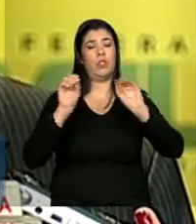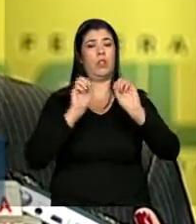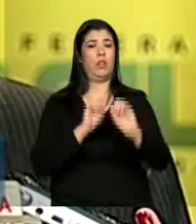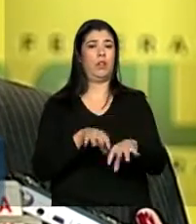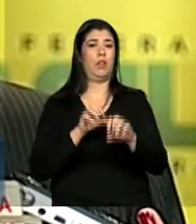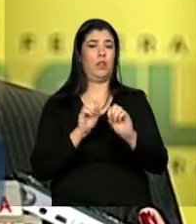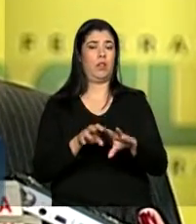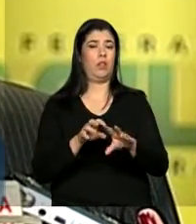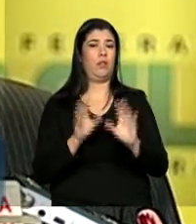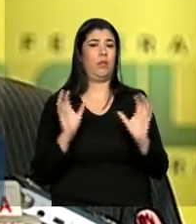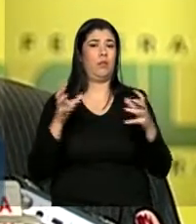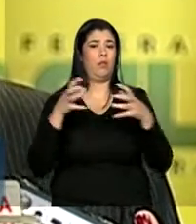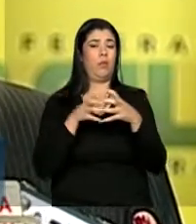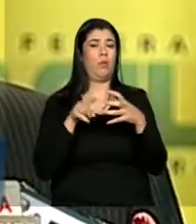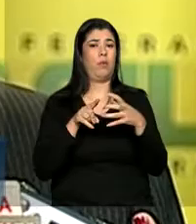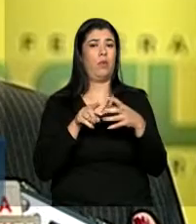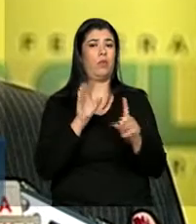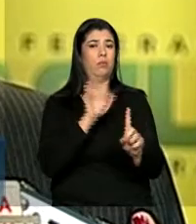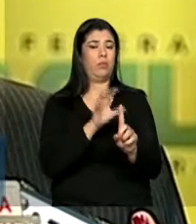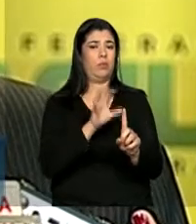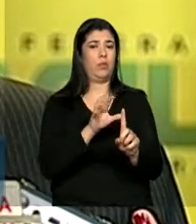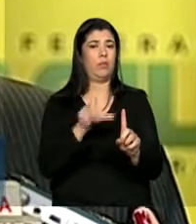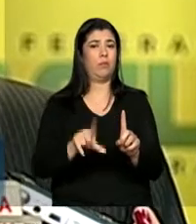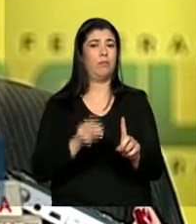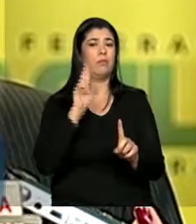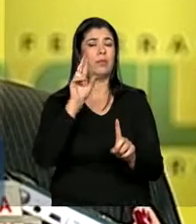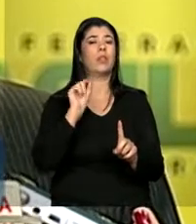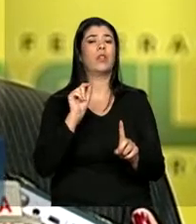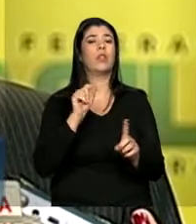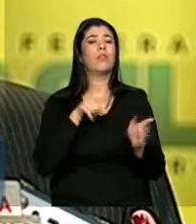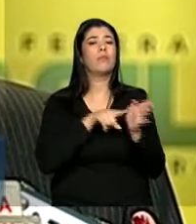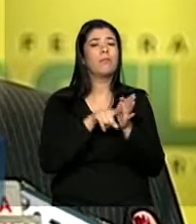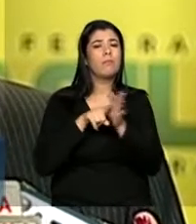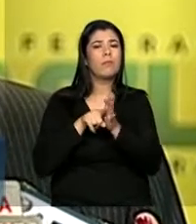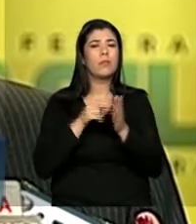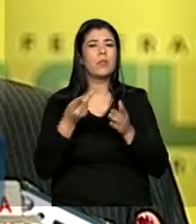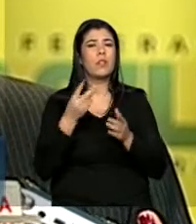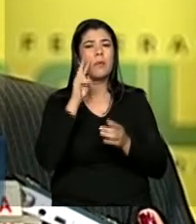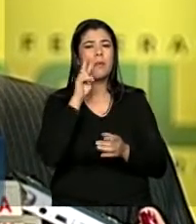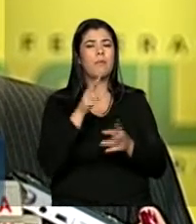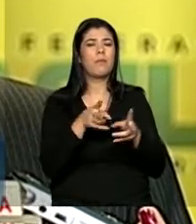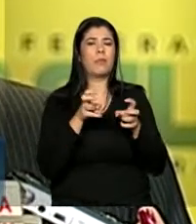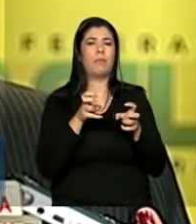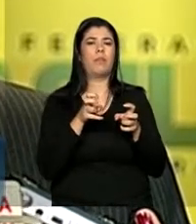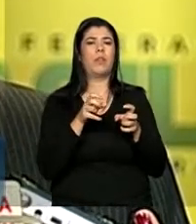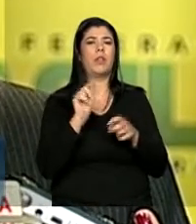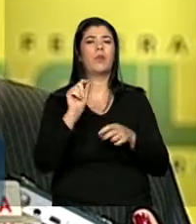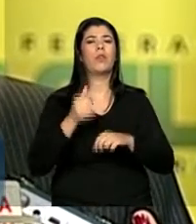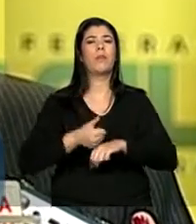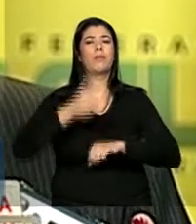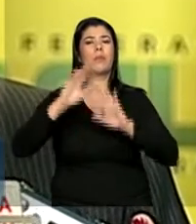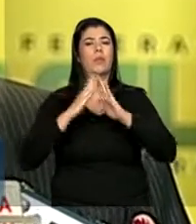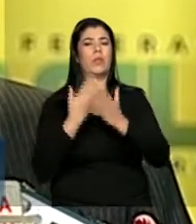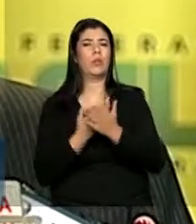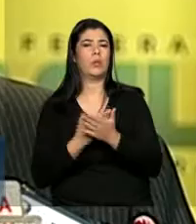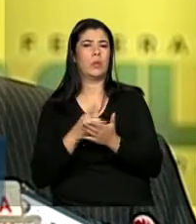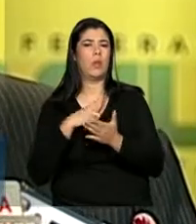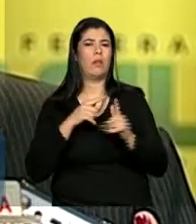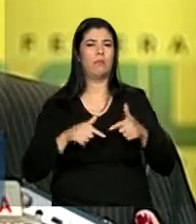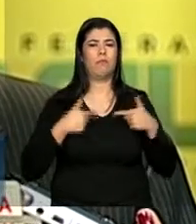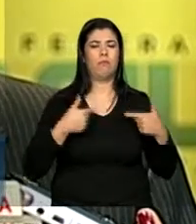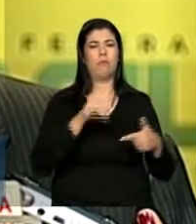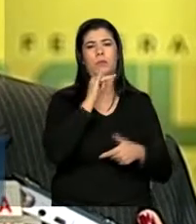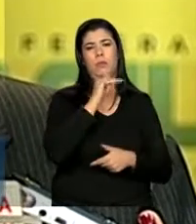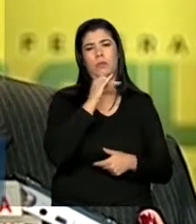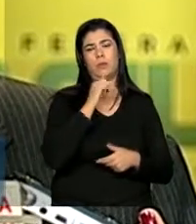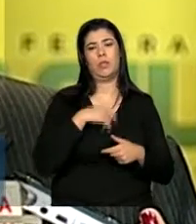pode influir e destacar isso. E tentar ver quais são as melhores escolas, não como aquelas que têm a sorte